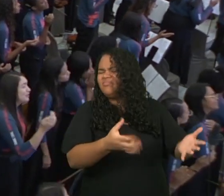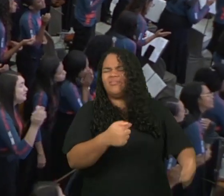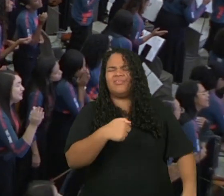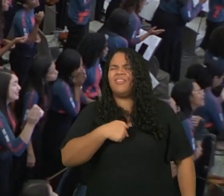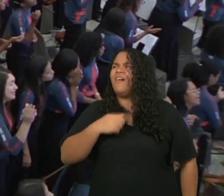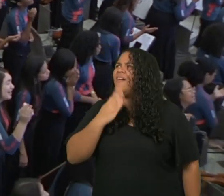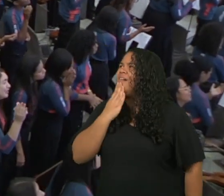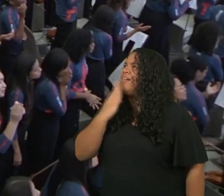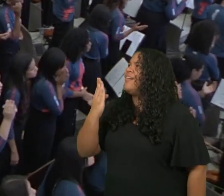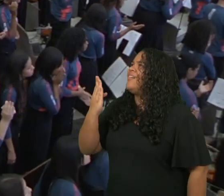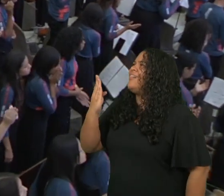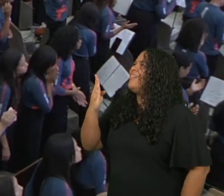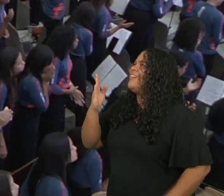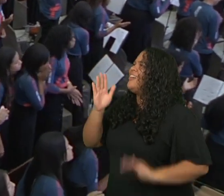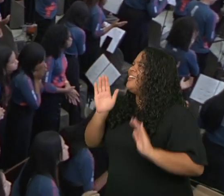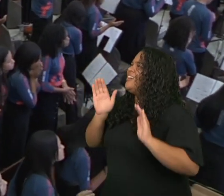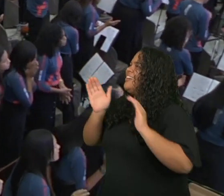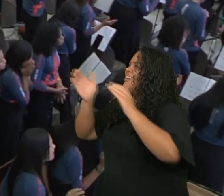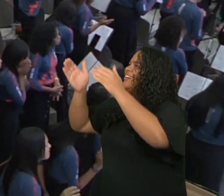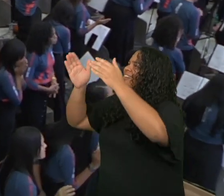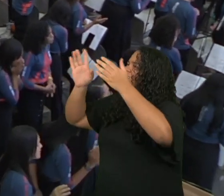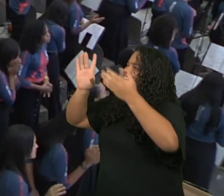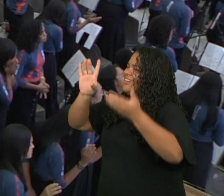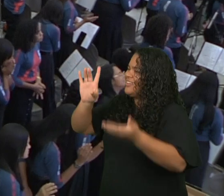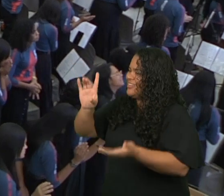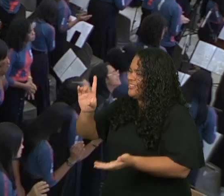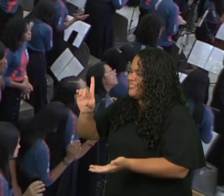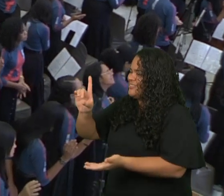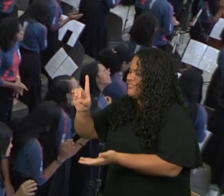meus direitos dou.